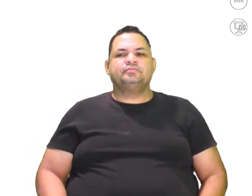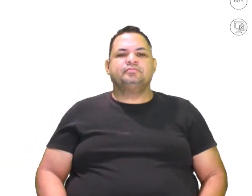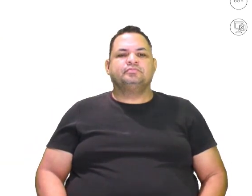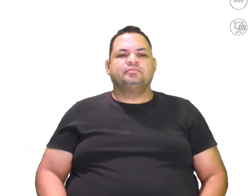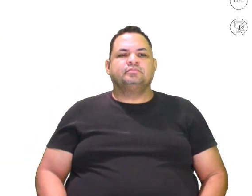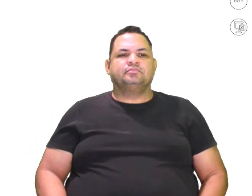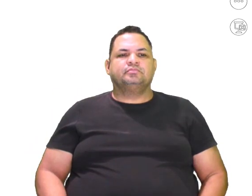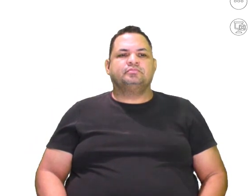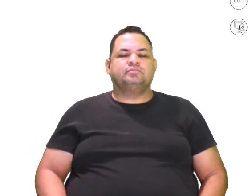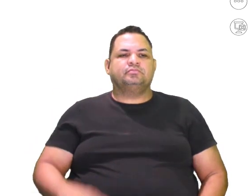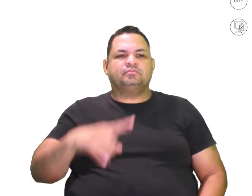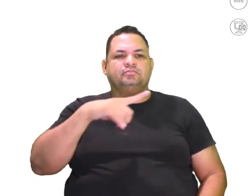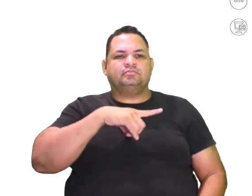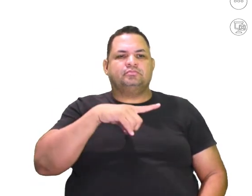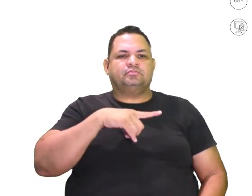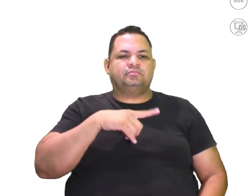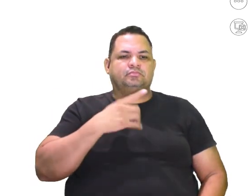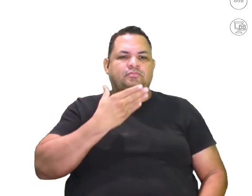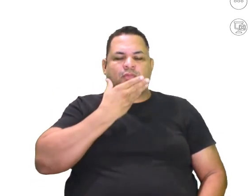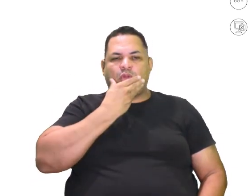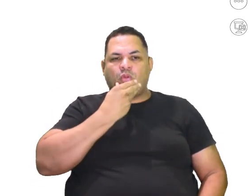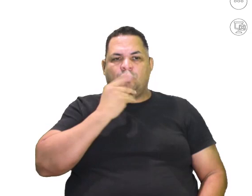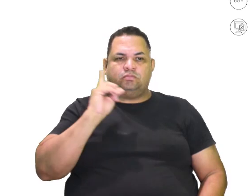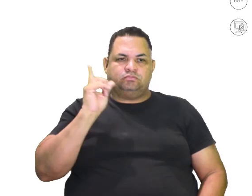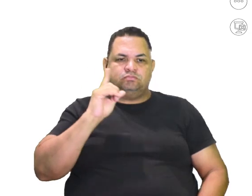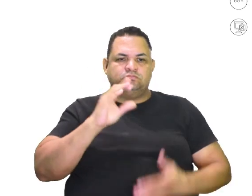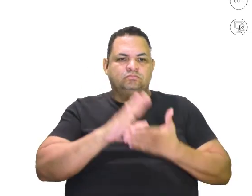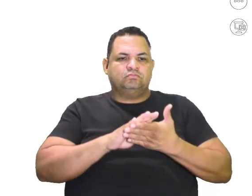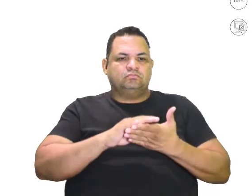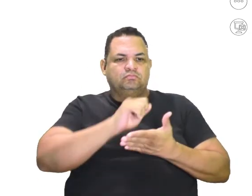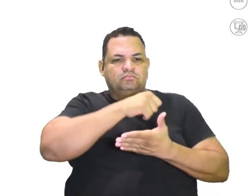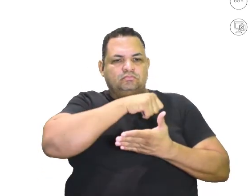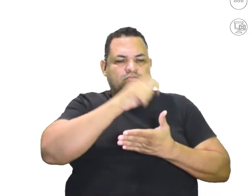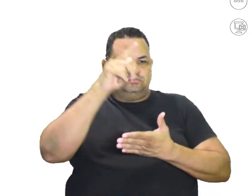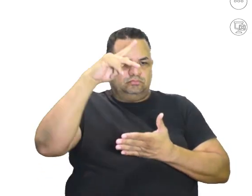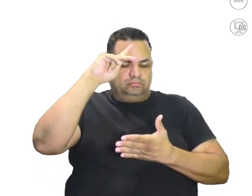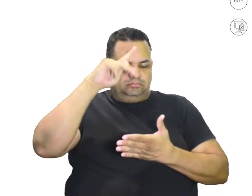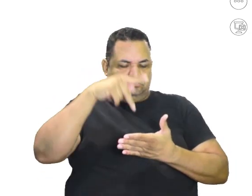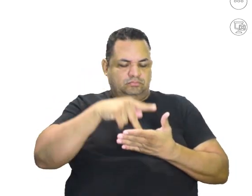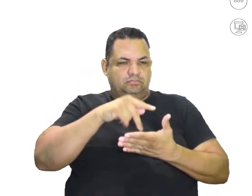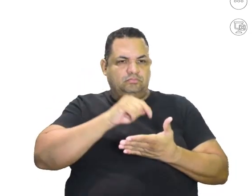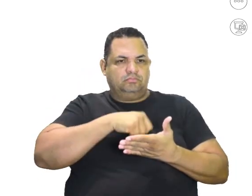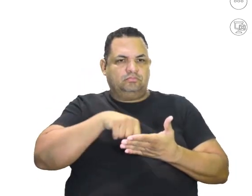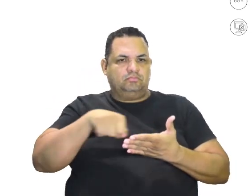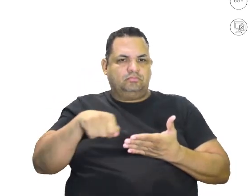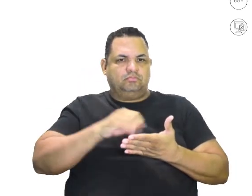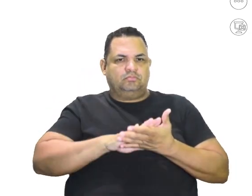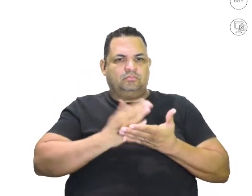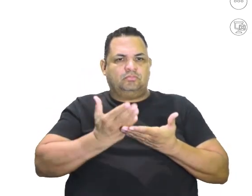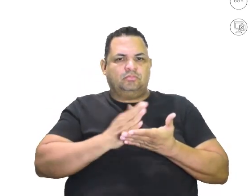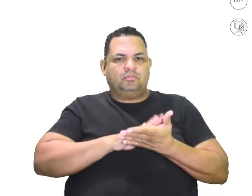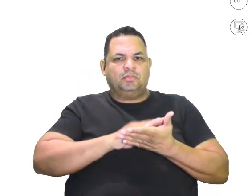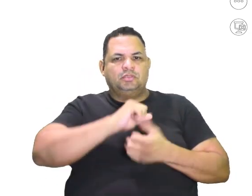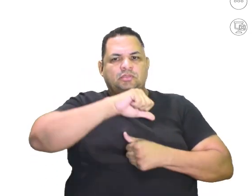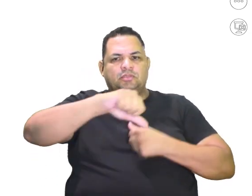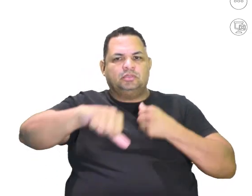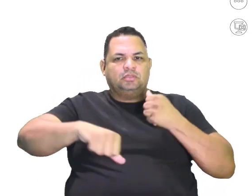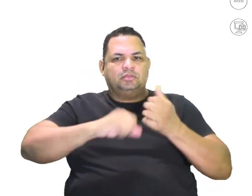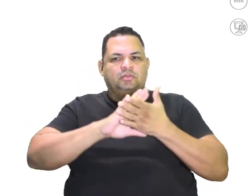aqui, nós temos que o Machado de Assis incorpora bem o processo de transição do